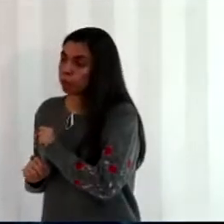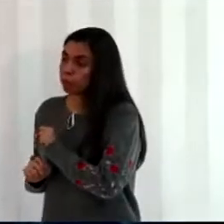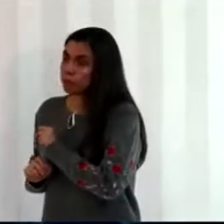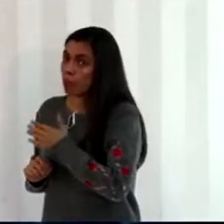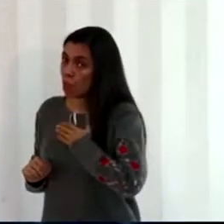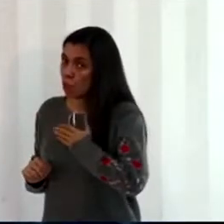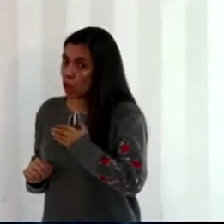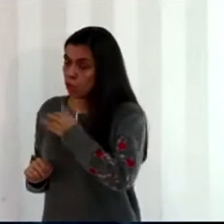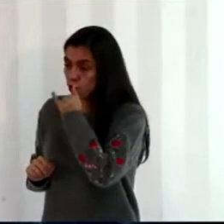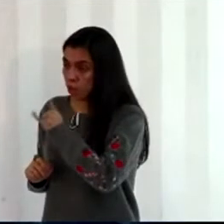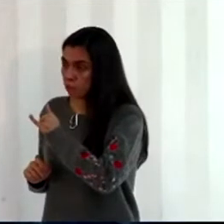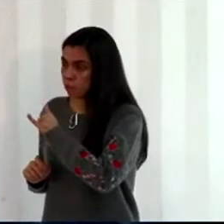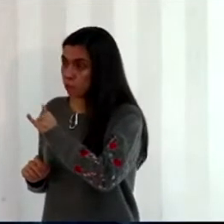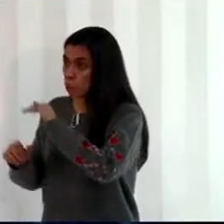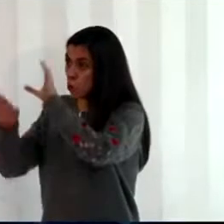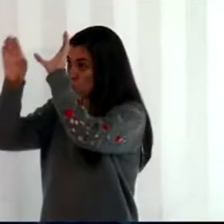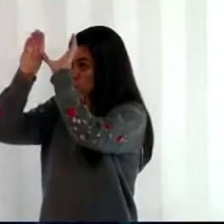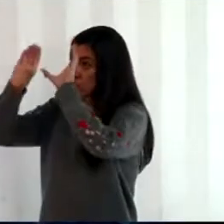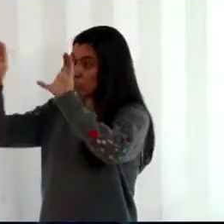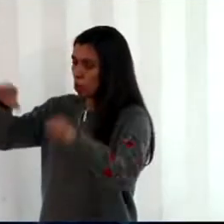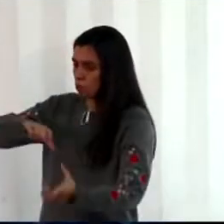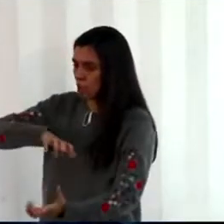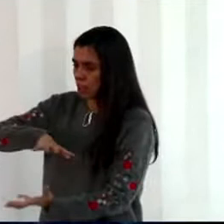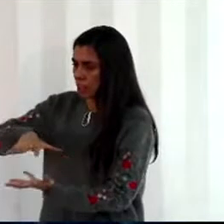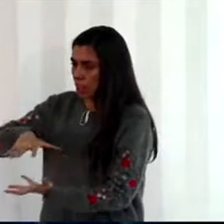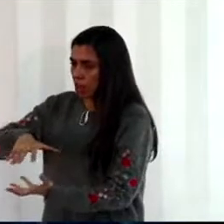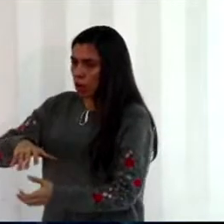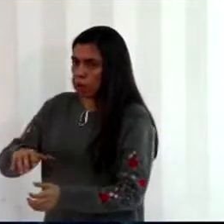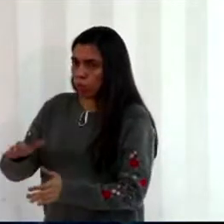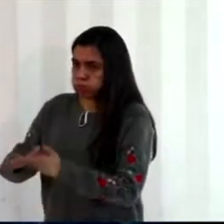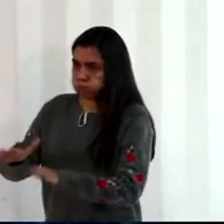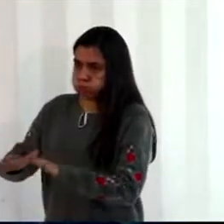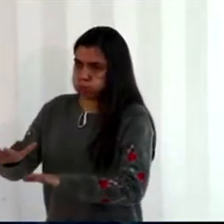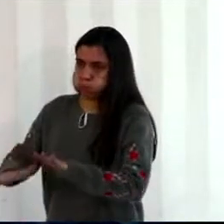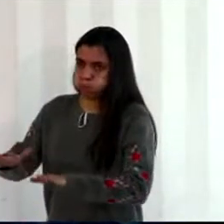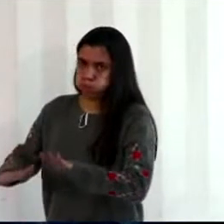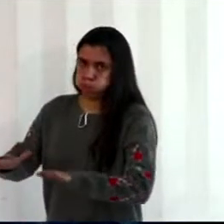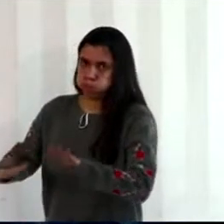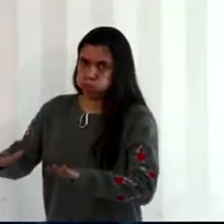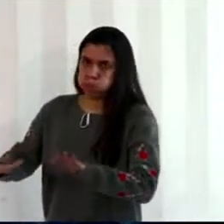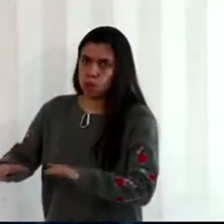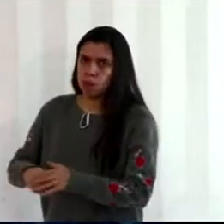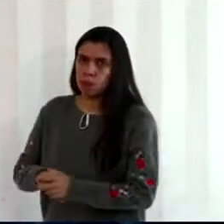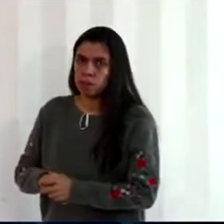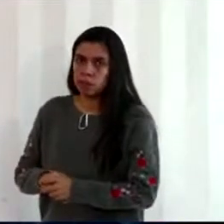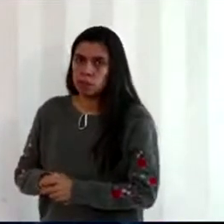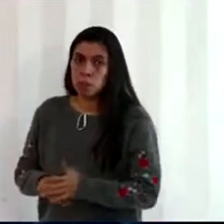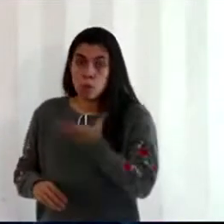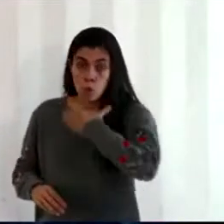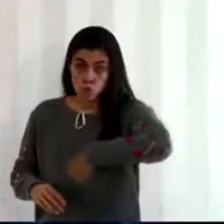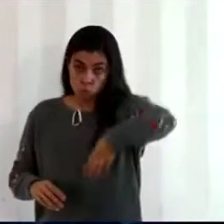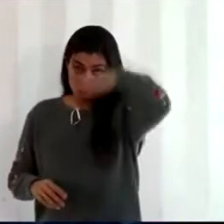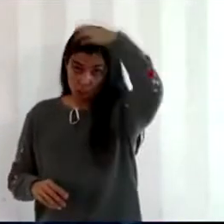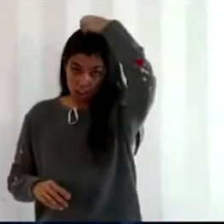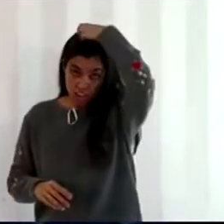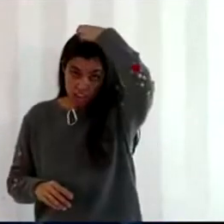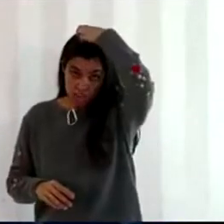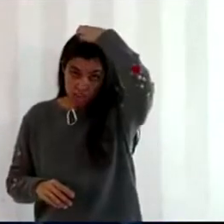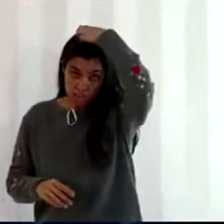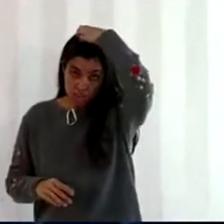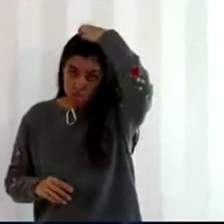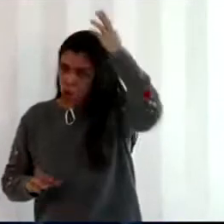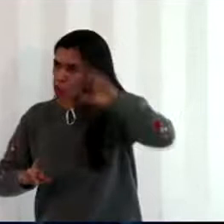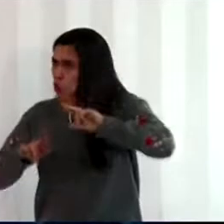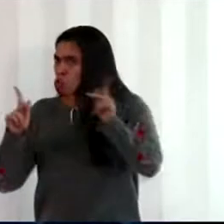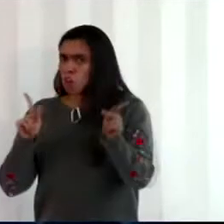e a terra, derribarei o trono dos reinos e destruirei a força dos reinos das nações. Destruirei